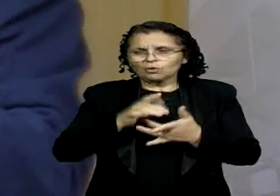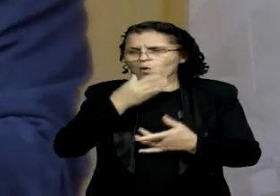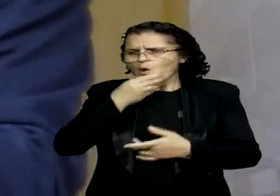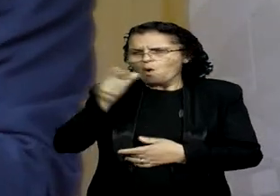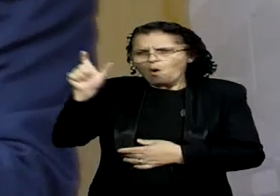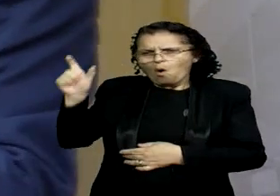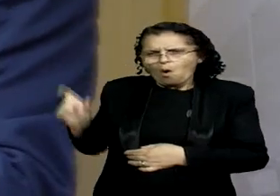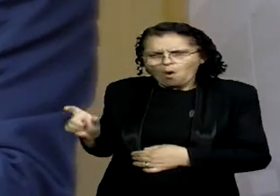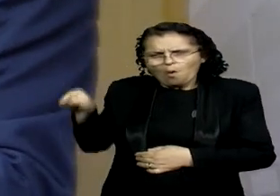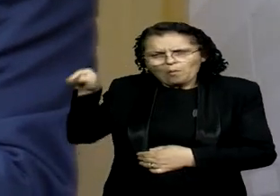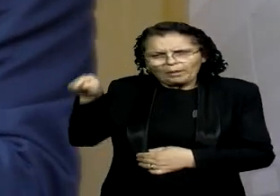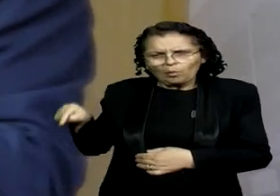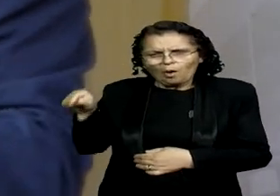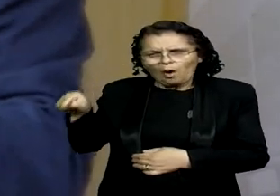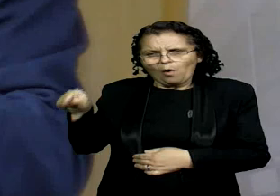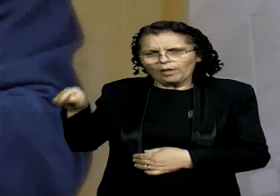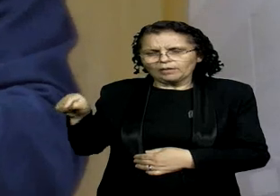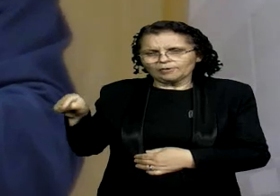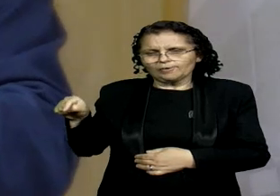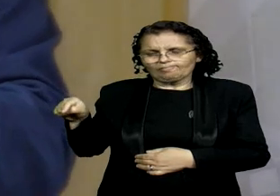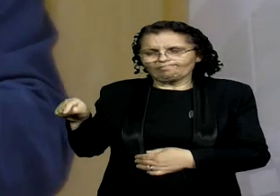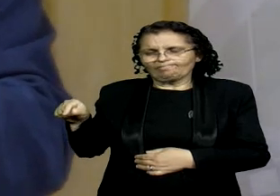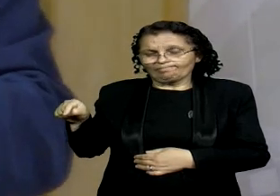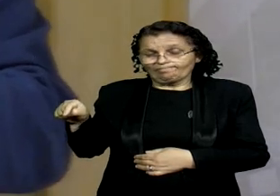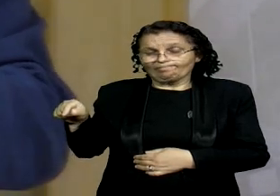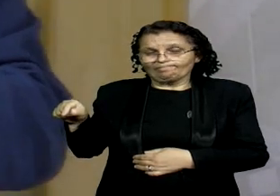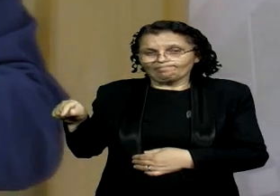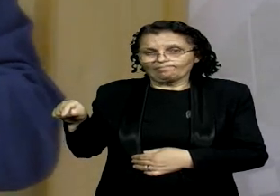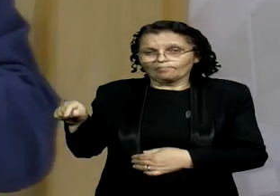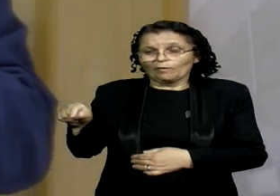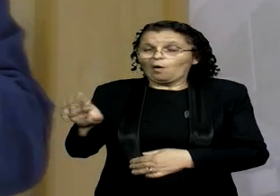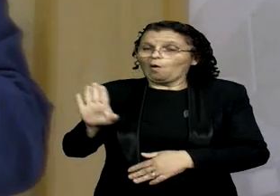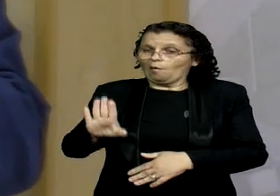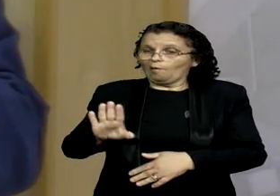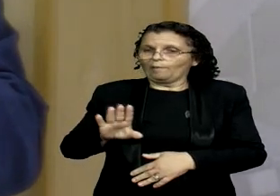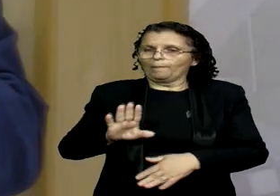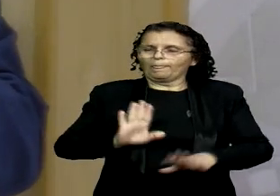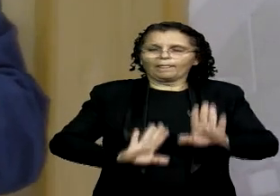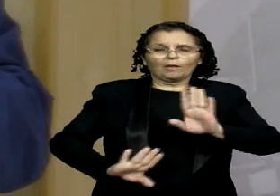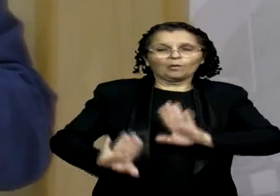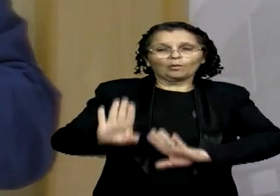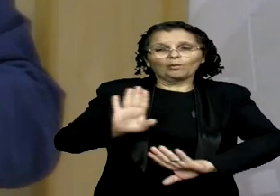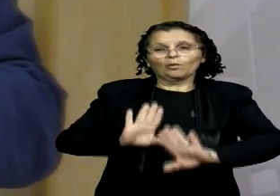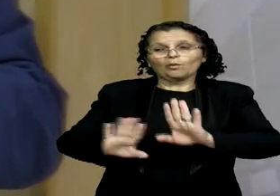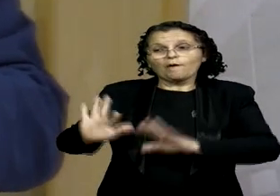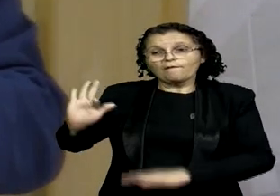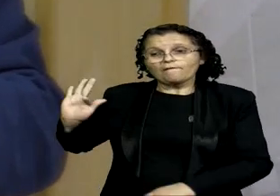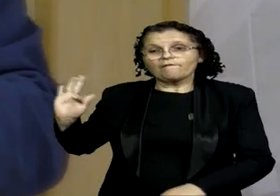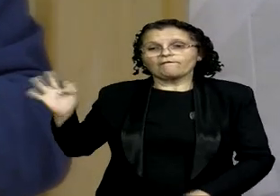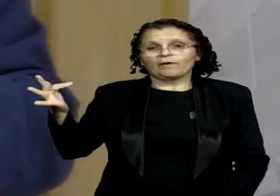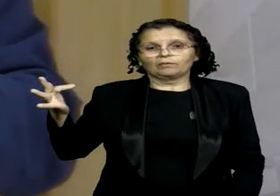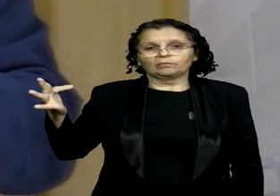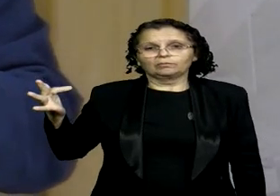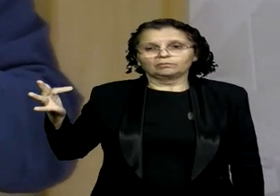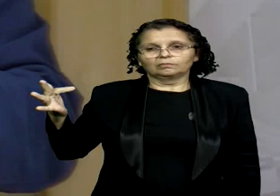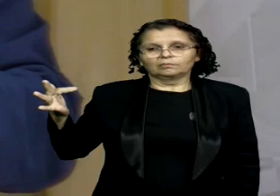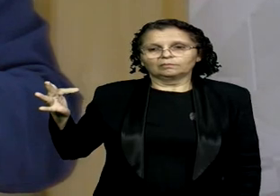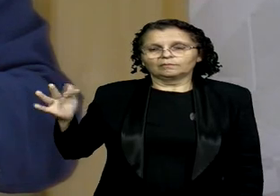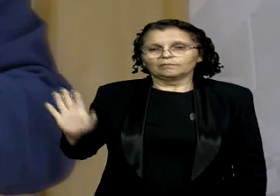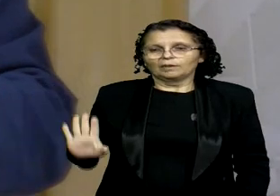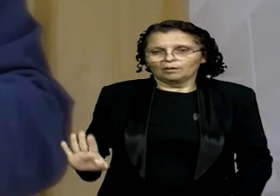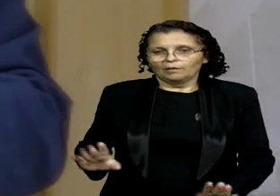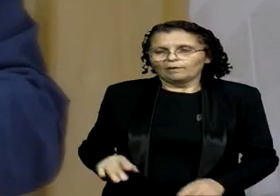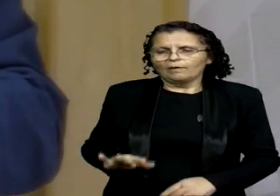como esse homem. Jesus disse assim: tenha cuidado com os falsos, finalizando,